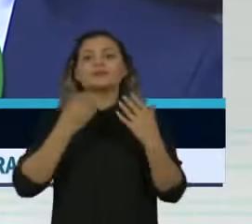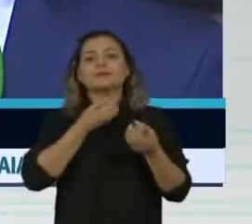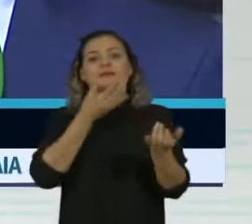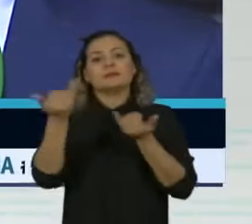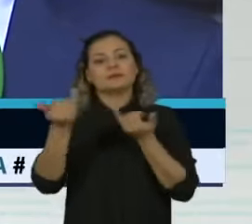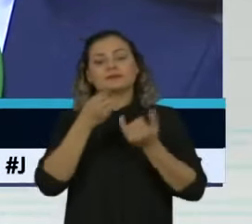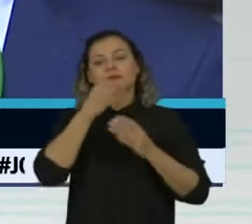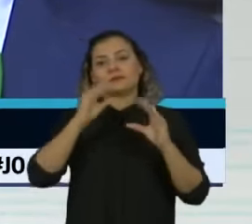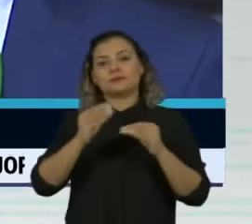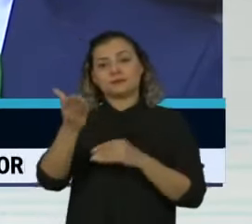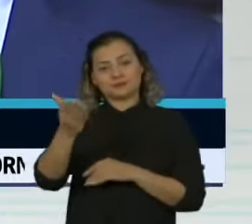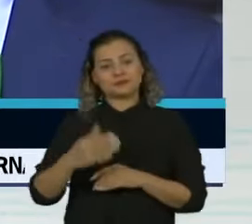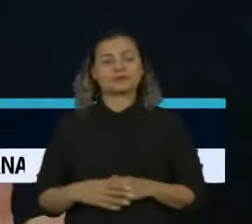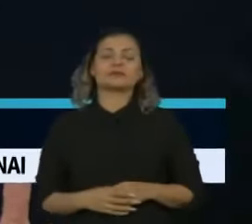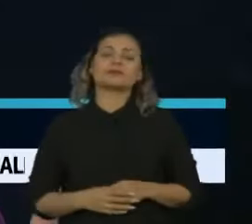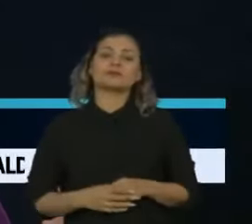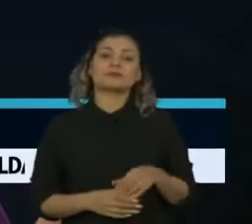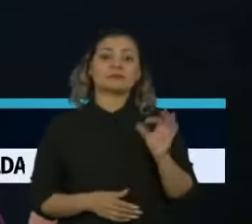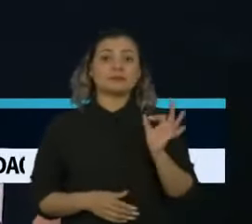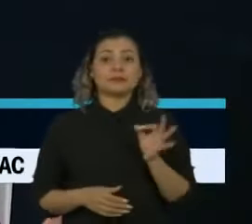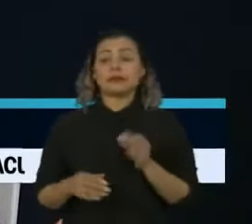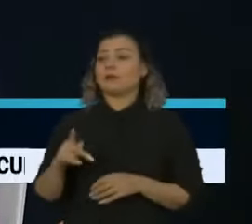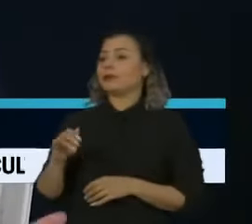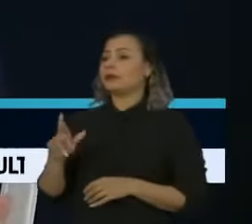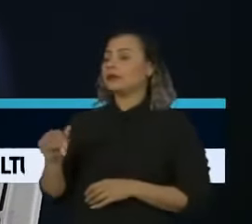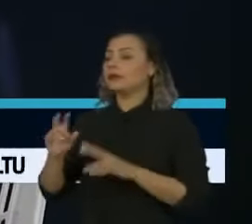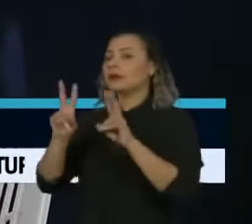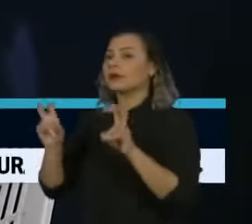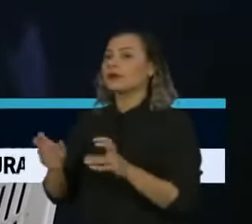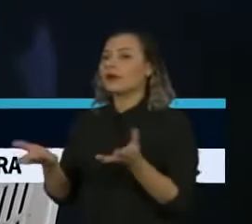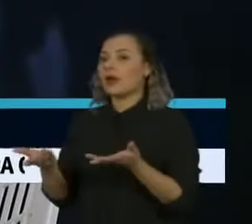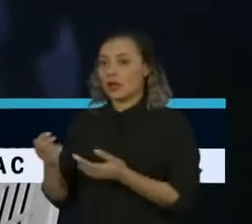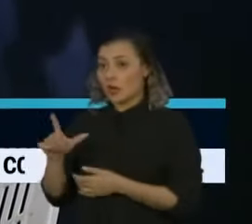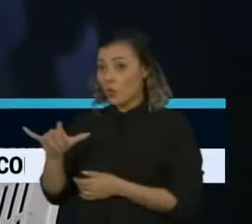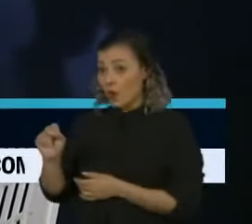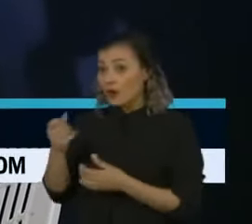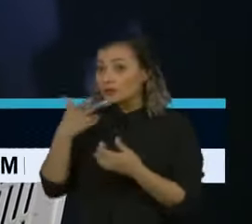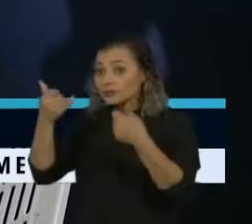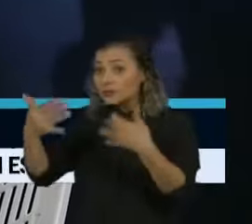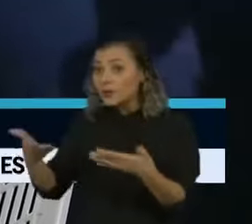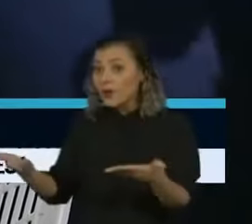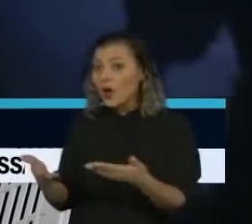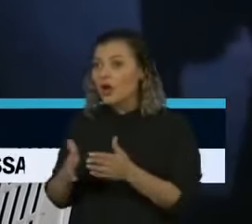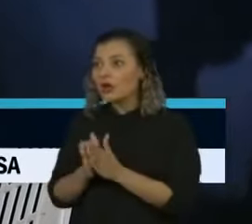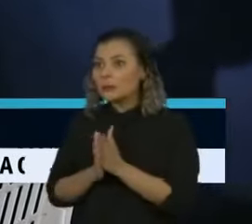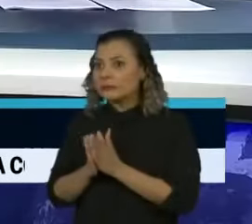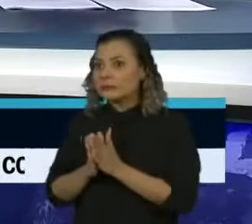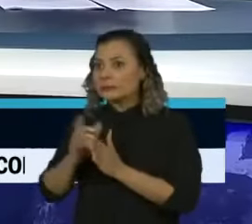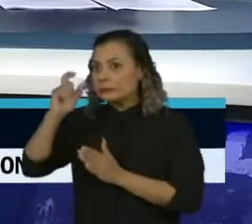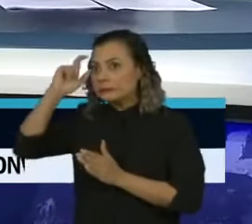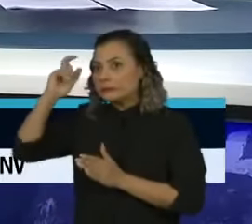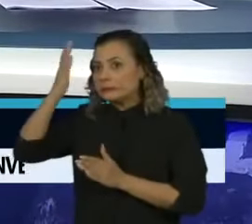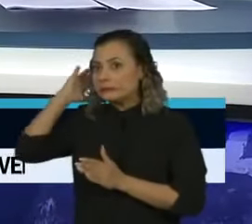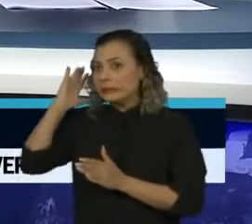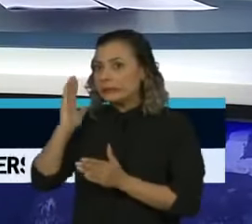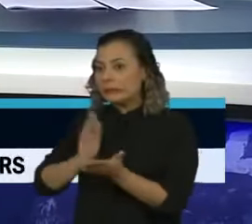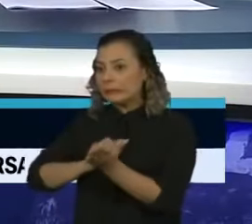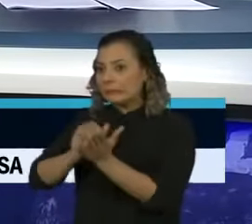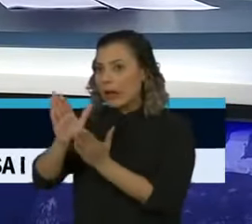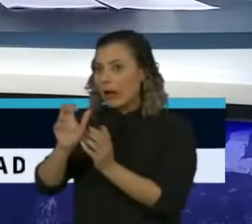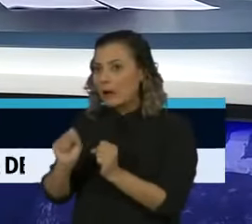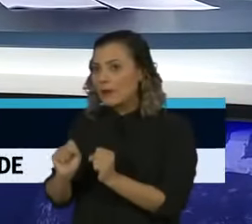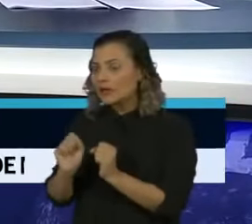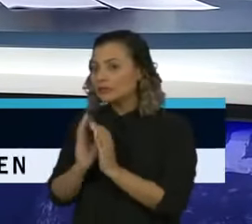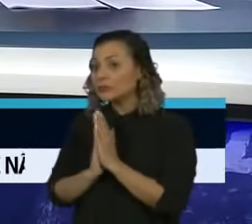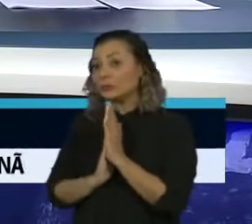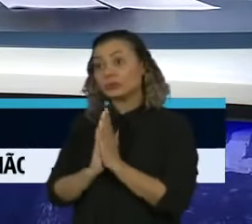informações. Boa noite para você. Bom, Patrícia, falando justamente sobre isso que o Lucas acabou de mencionar, a gente acabou de ver uma debandada aí na equipe